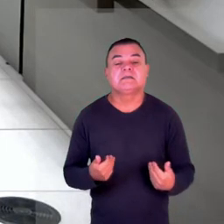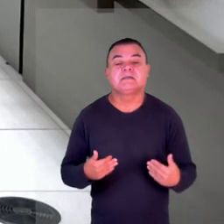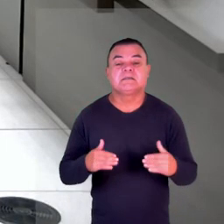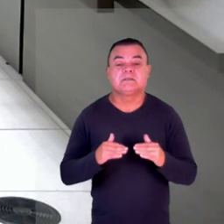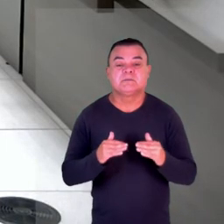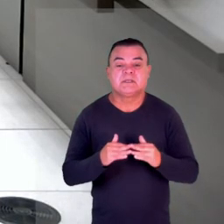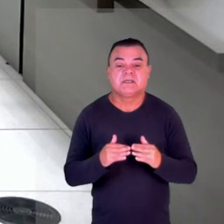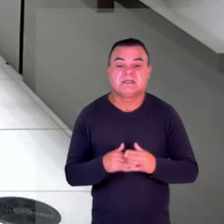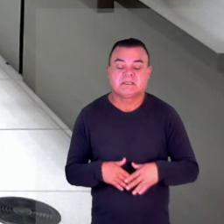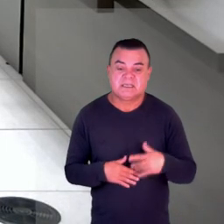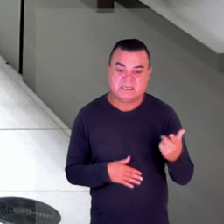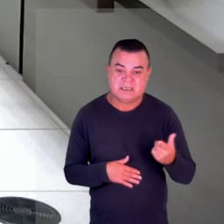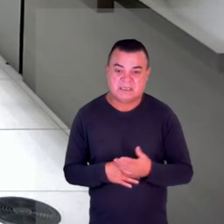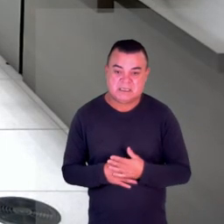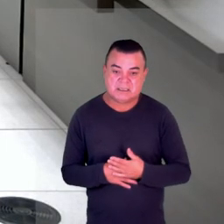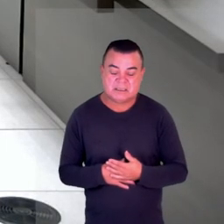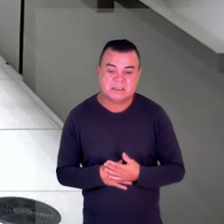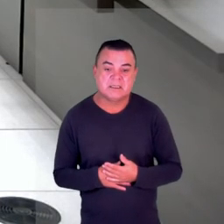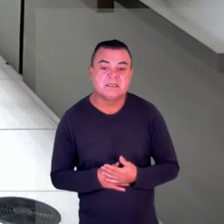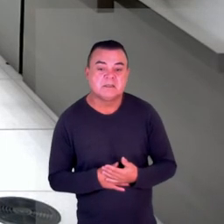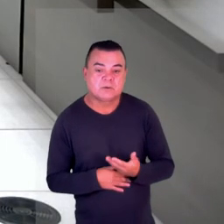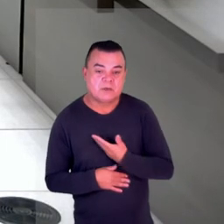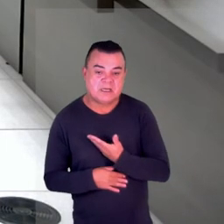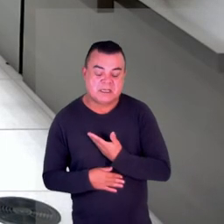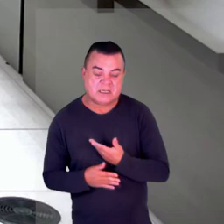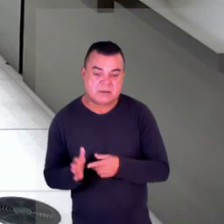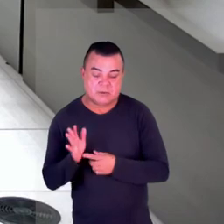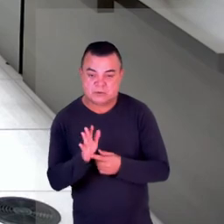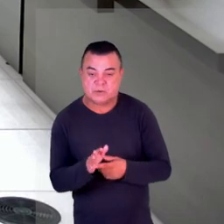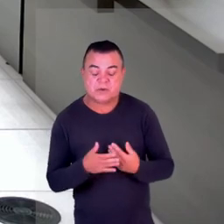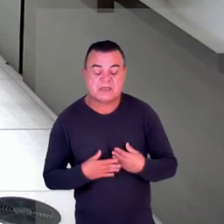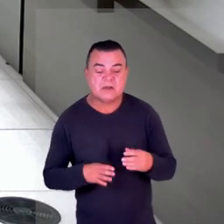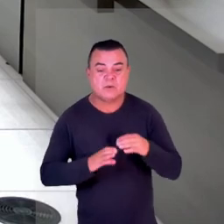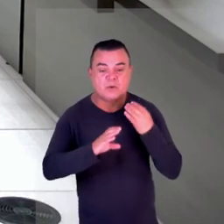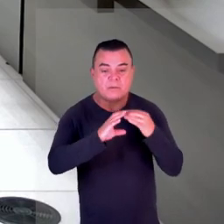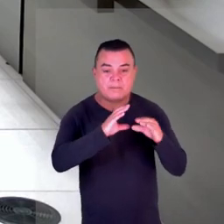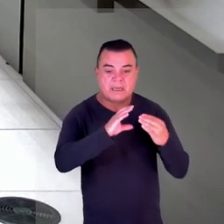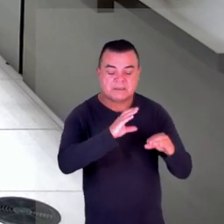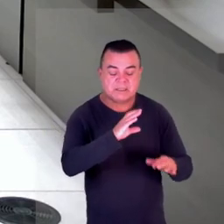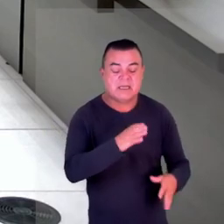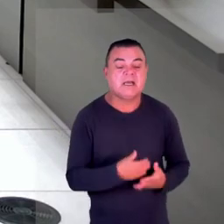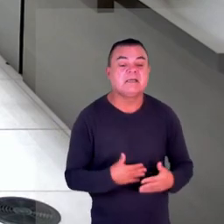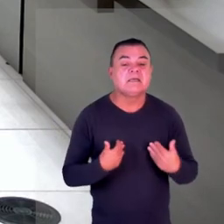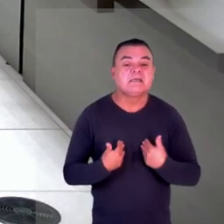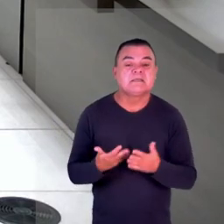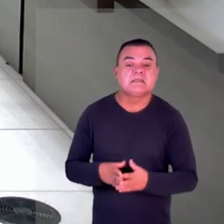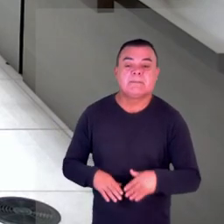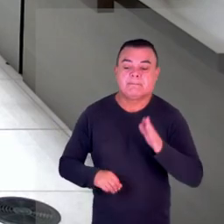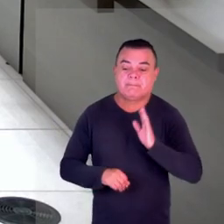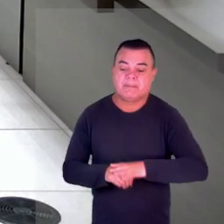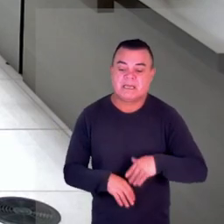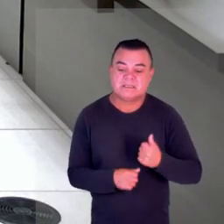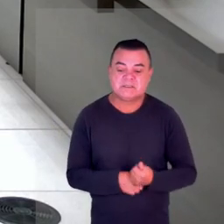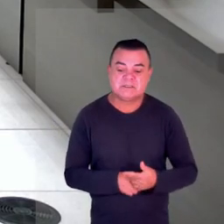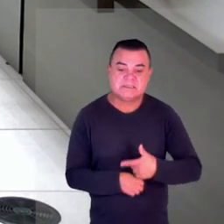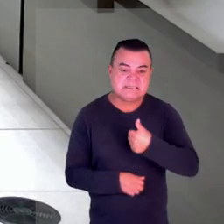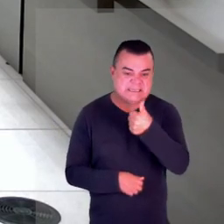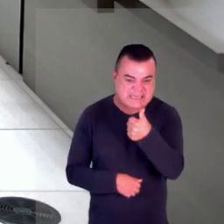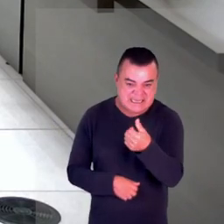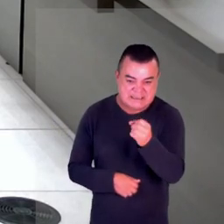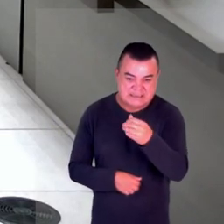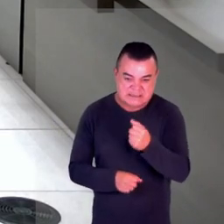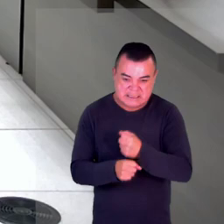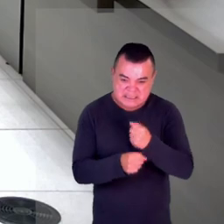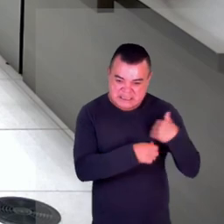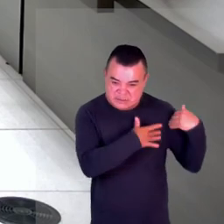das ações na proteção da infância E aí compartilhar com vocês que há mais de de uma década né a gente